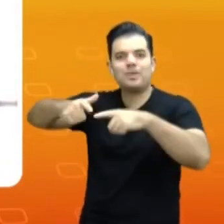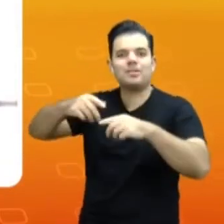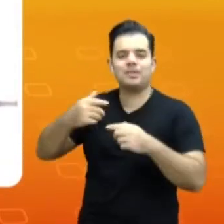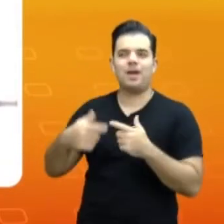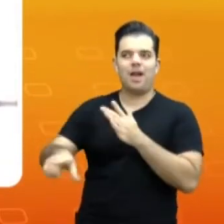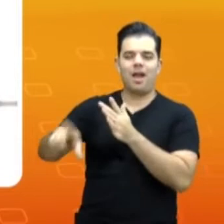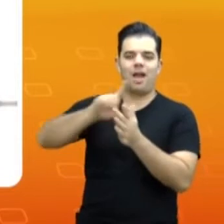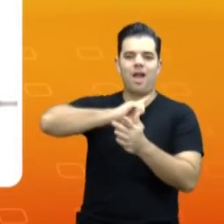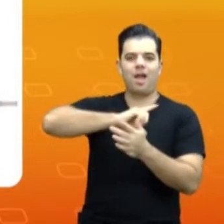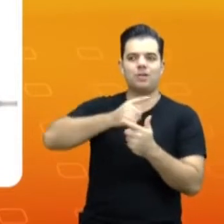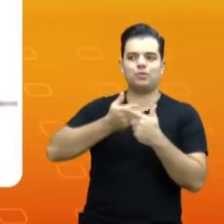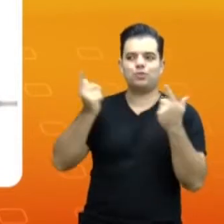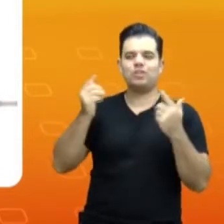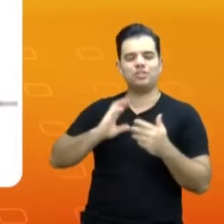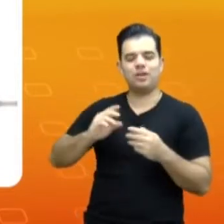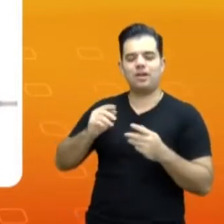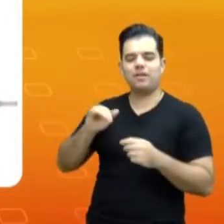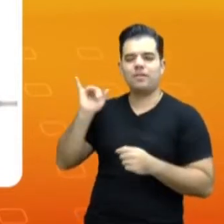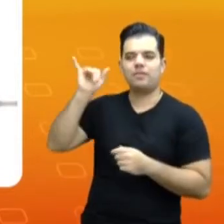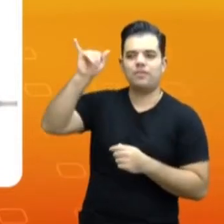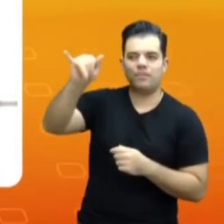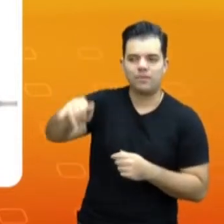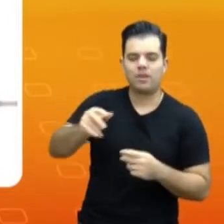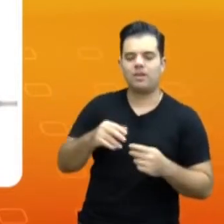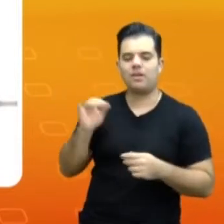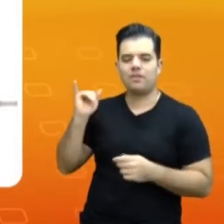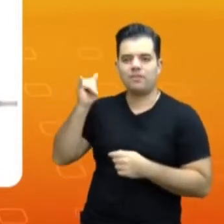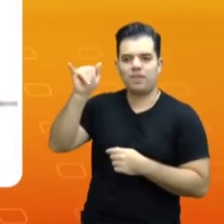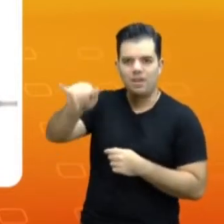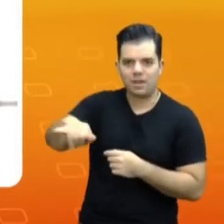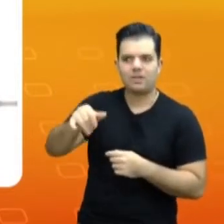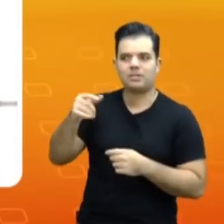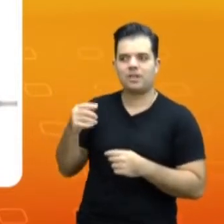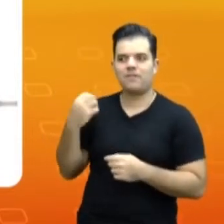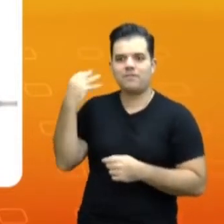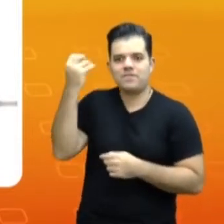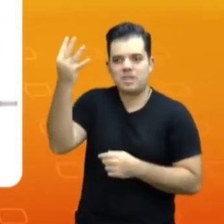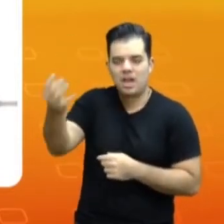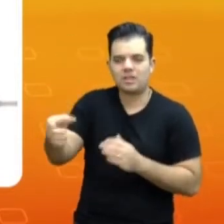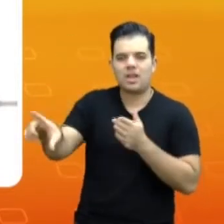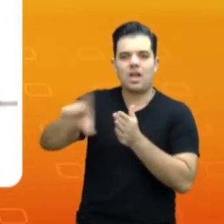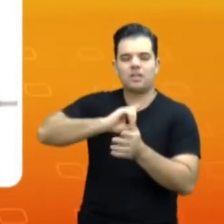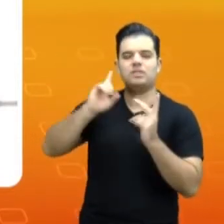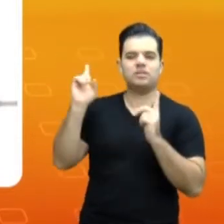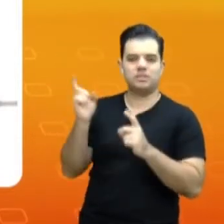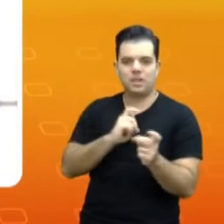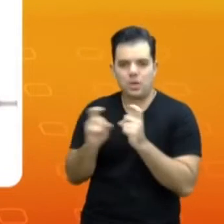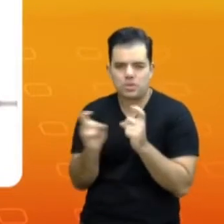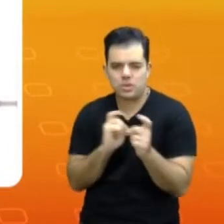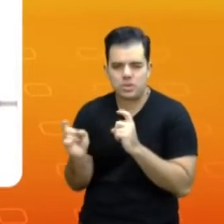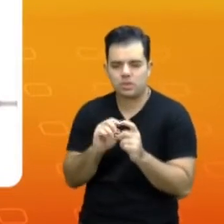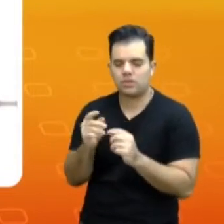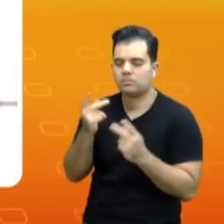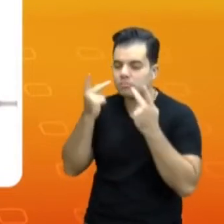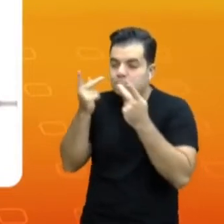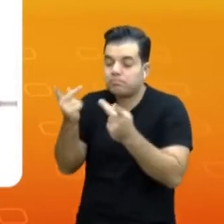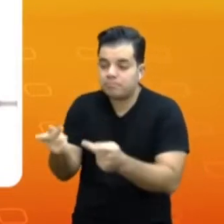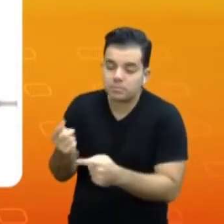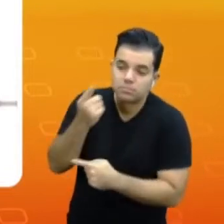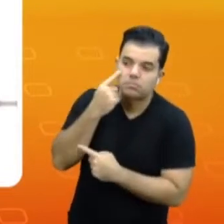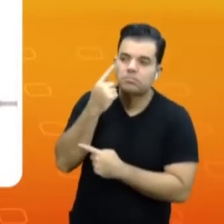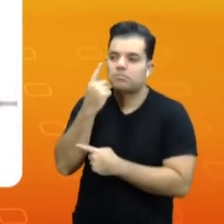né, idas ao Japão nas reuniões prévias ali do evento, né, que acontece de WBM, né, até então